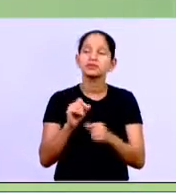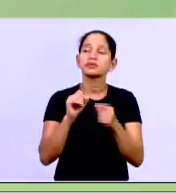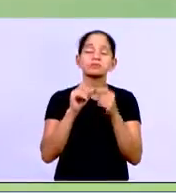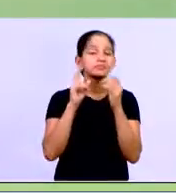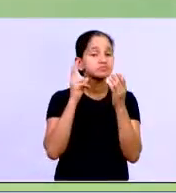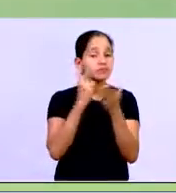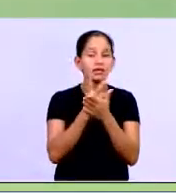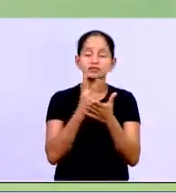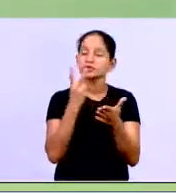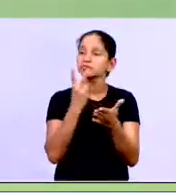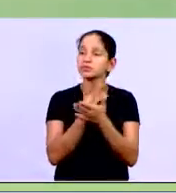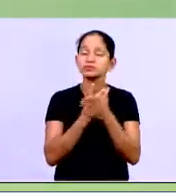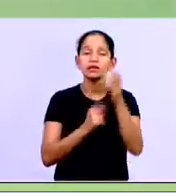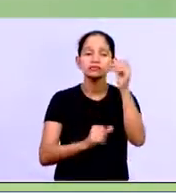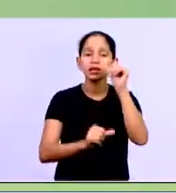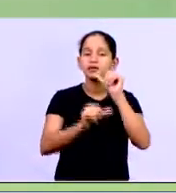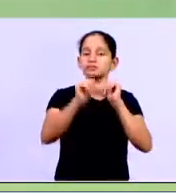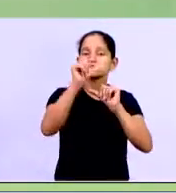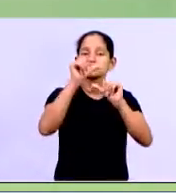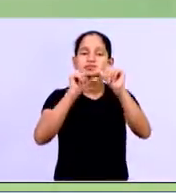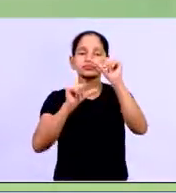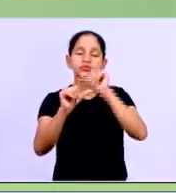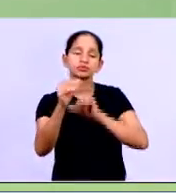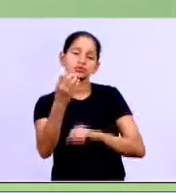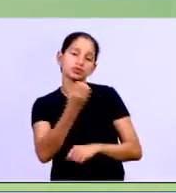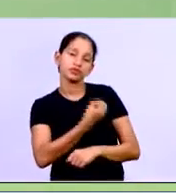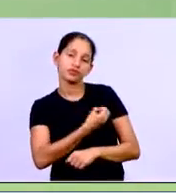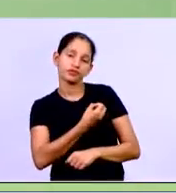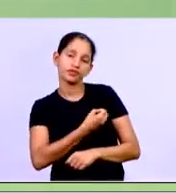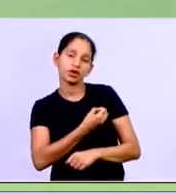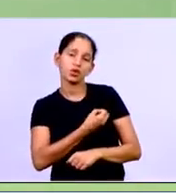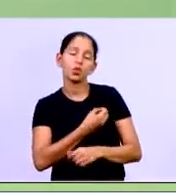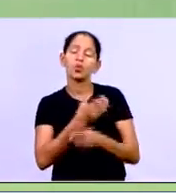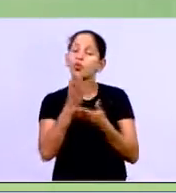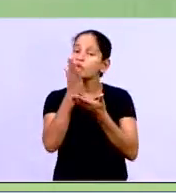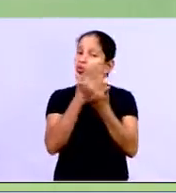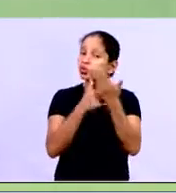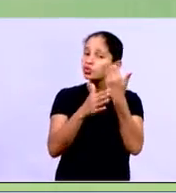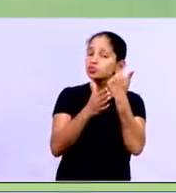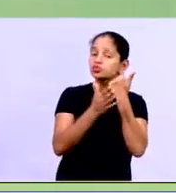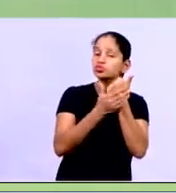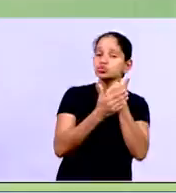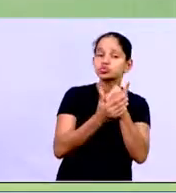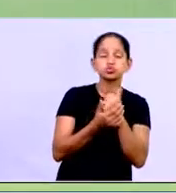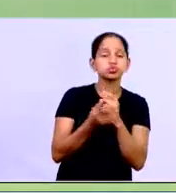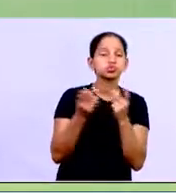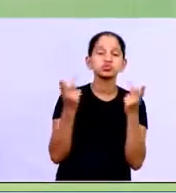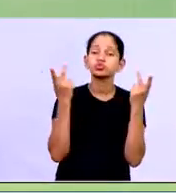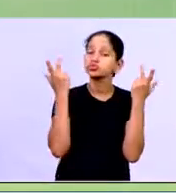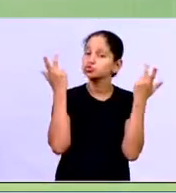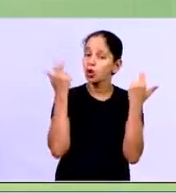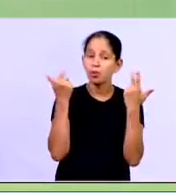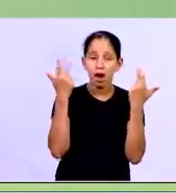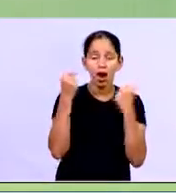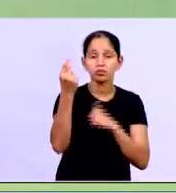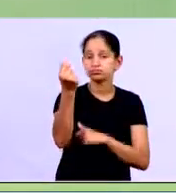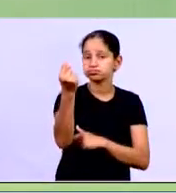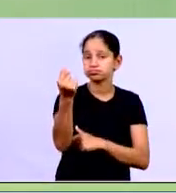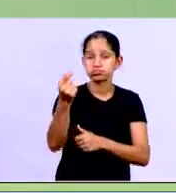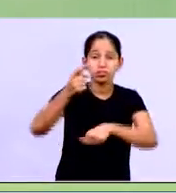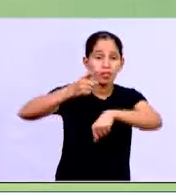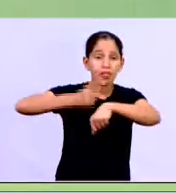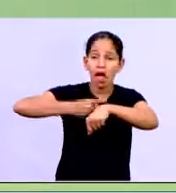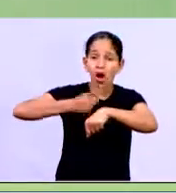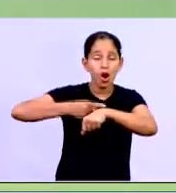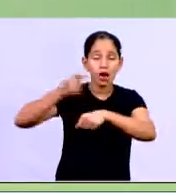mesma. Substituímos os valores. O valor presente desse pagamento é o dinheiro que a empresa pegou no ato, os